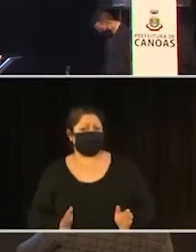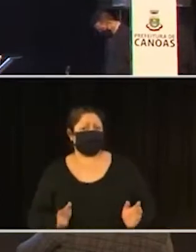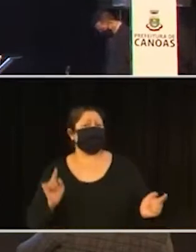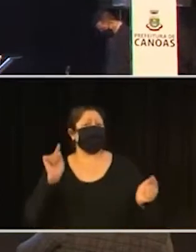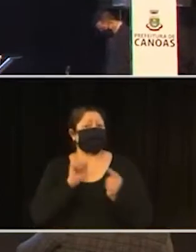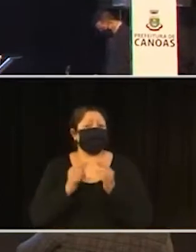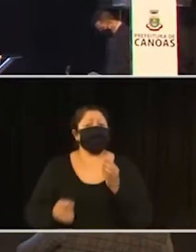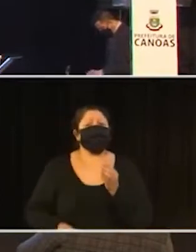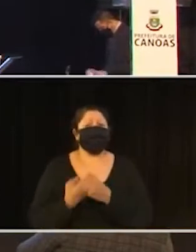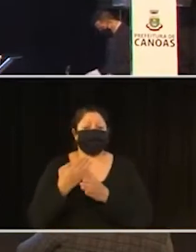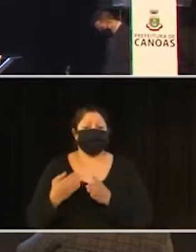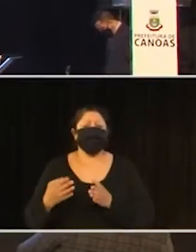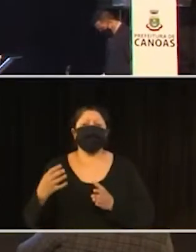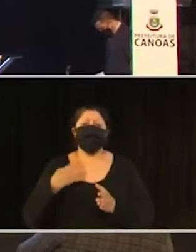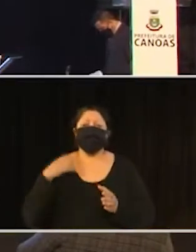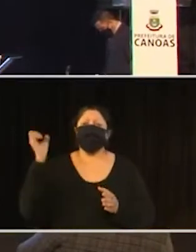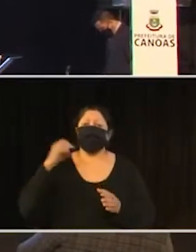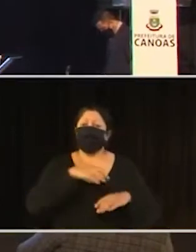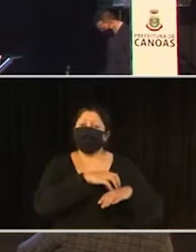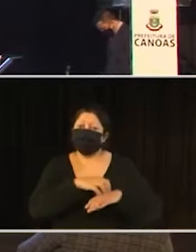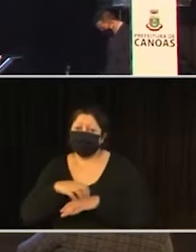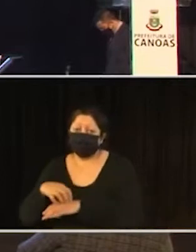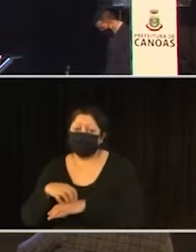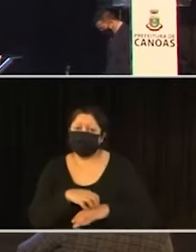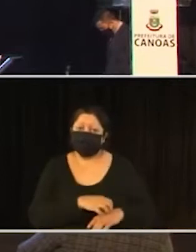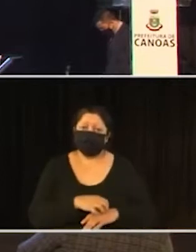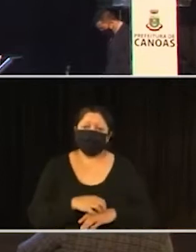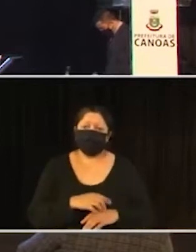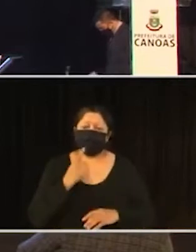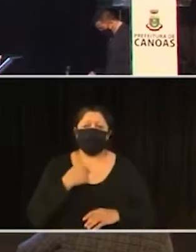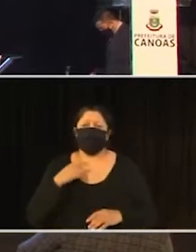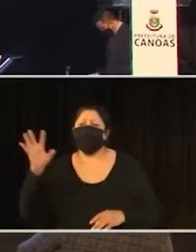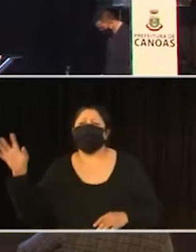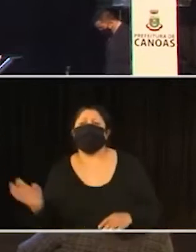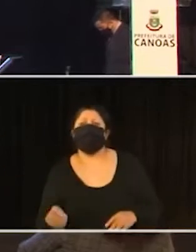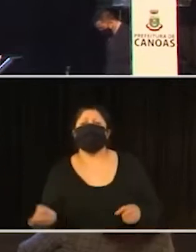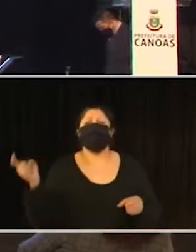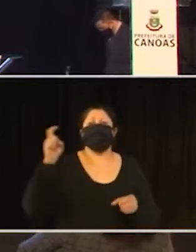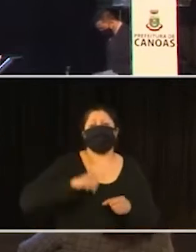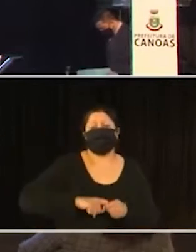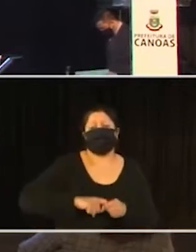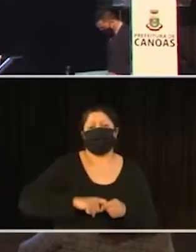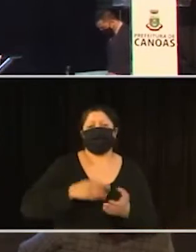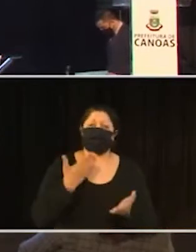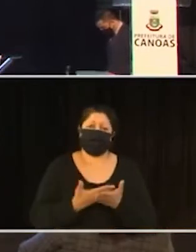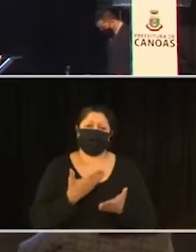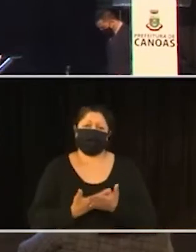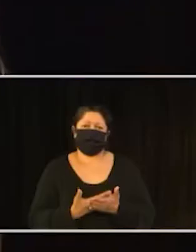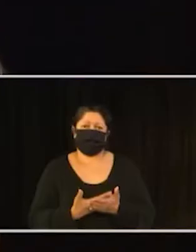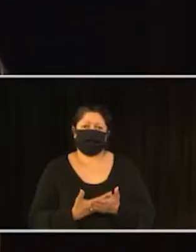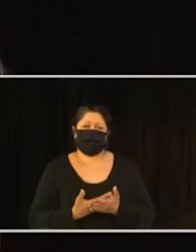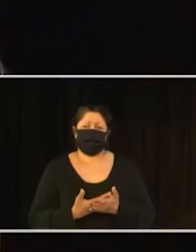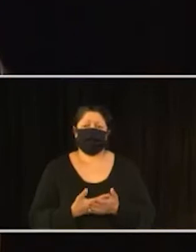de implantar um novo sistema de transporte. Eu estou chamando de resgate dos estudos, porque, mais